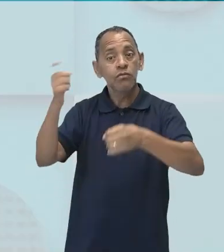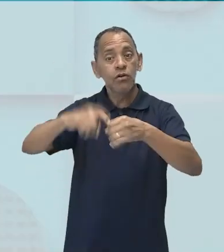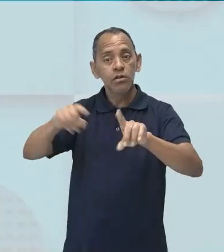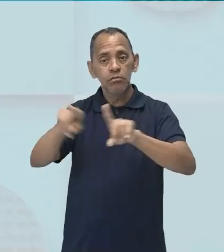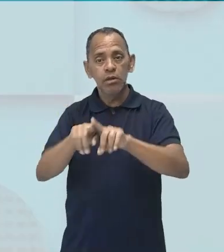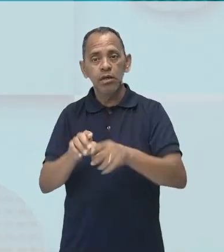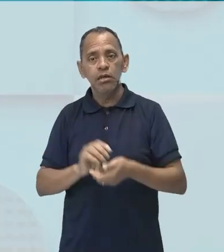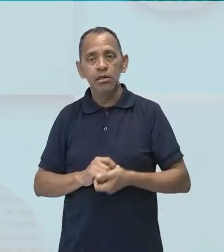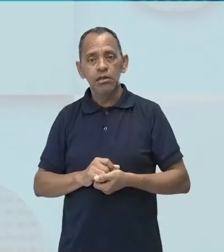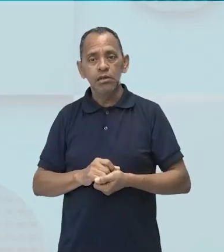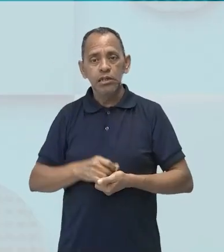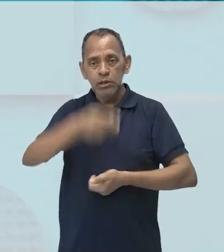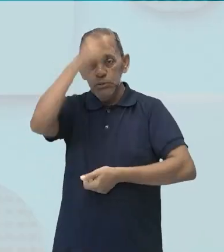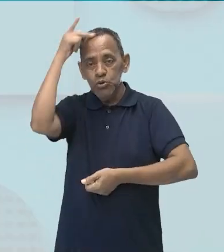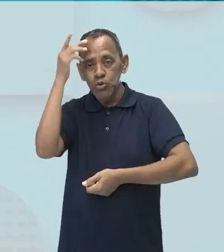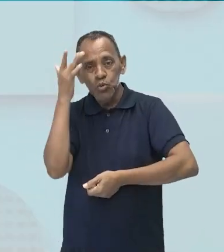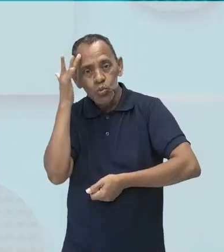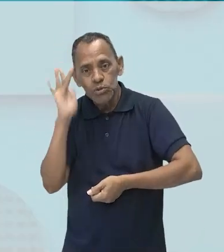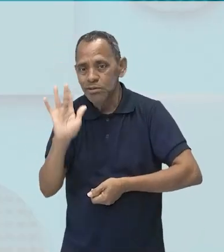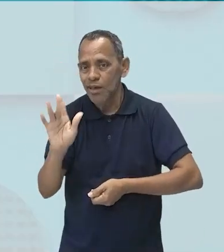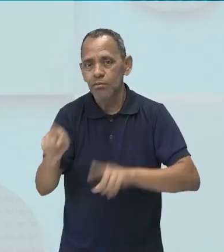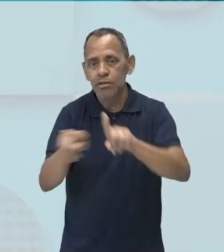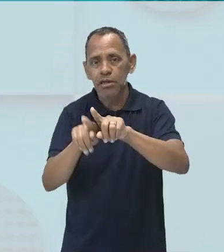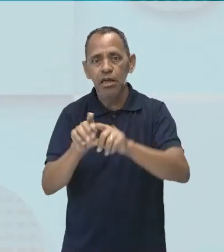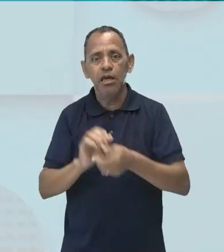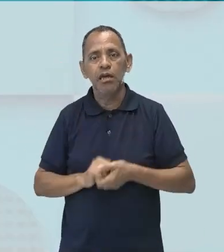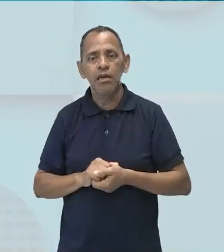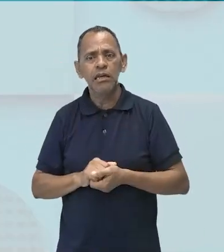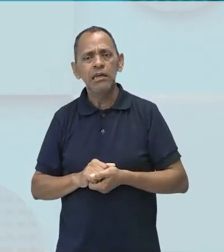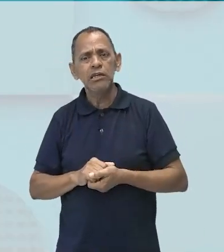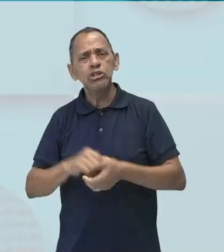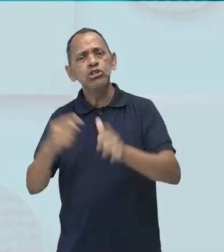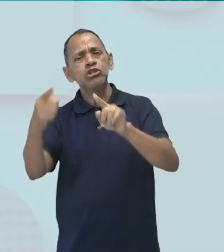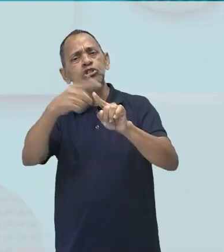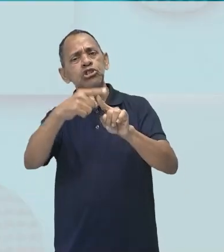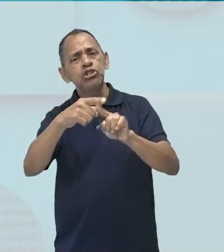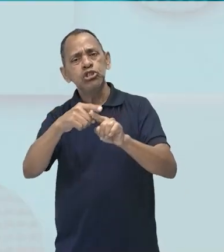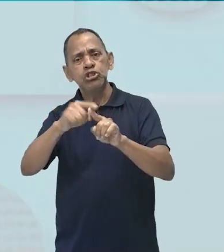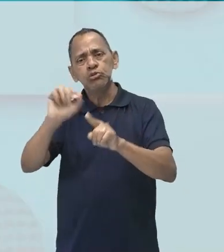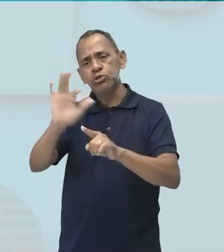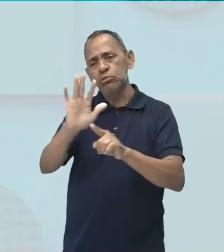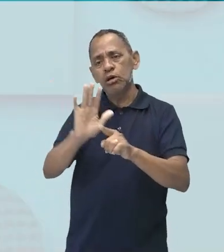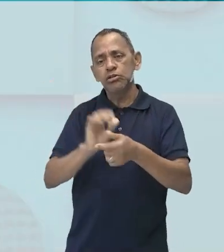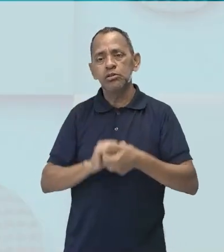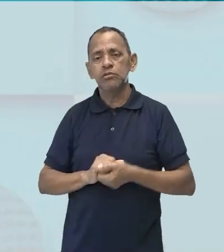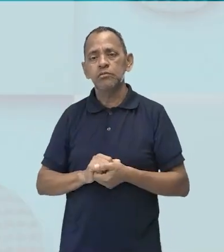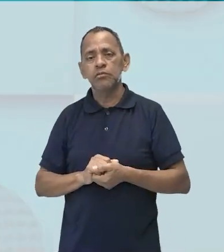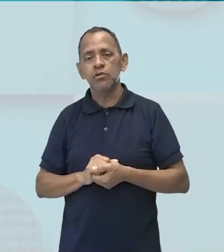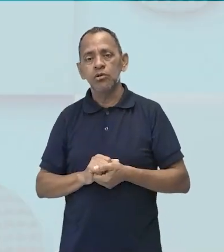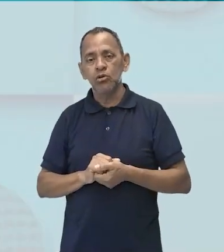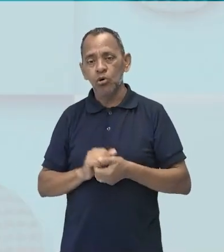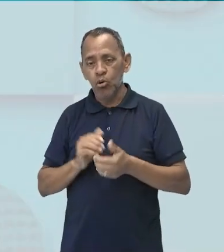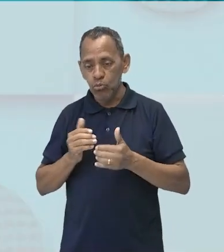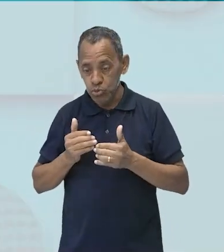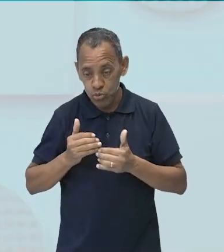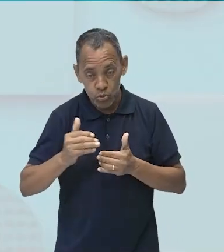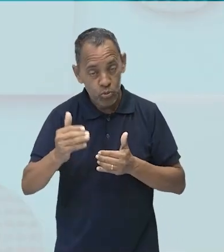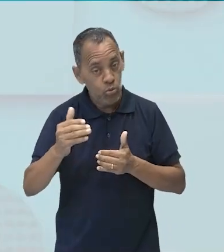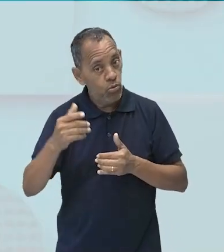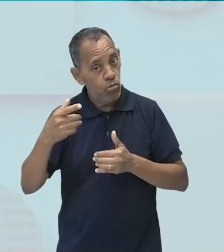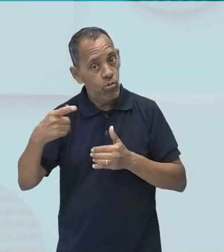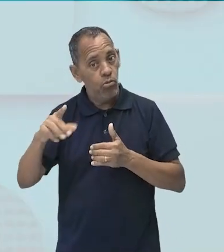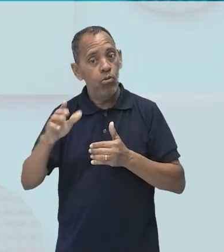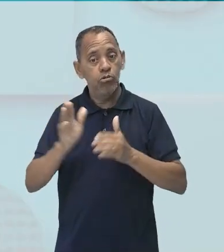estamos representando, porque eles fragmentaram tanto. E aí vem o período chamado de período, né, sintético do